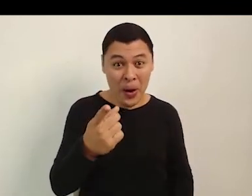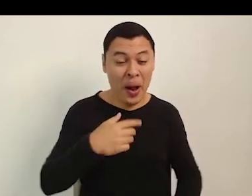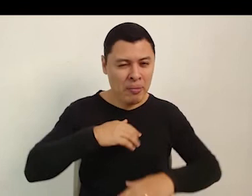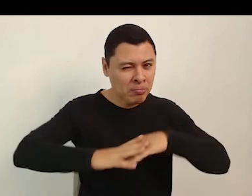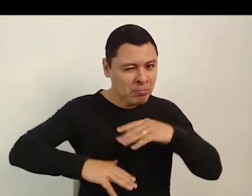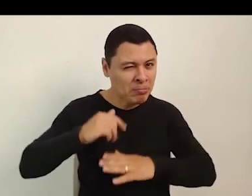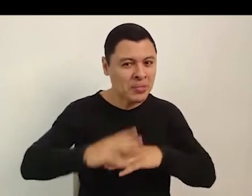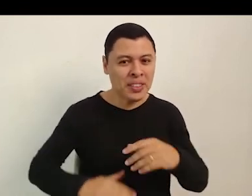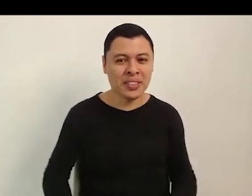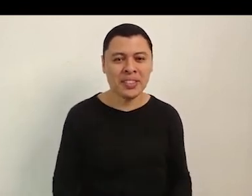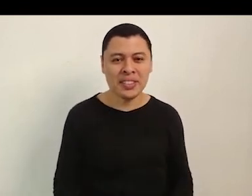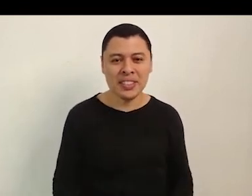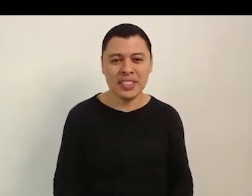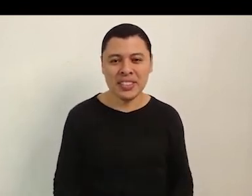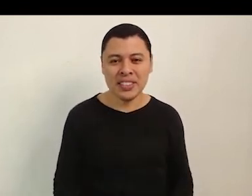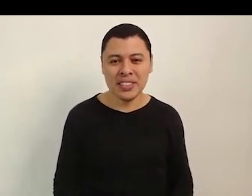nesse joguinho aí.